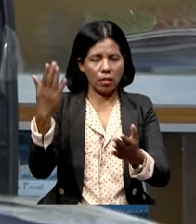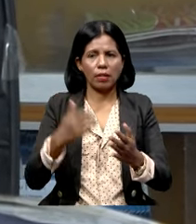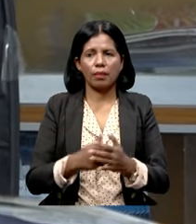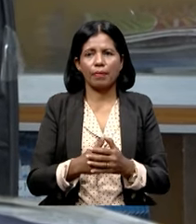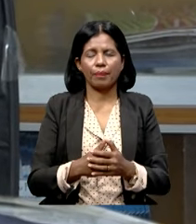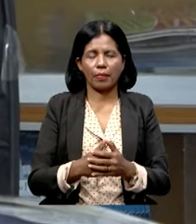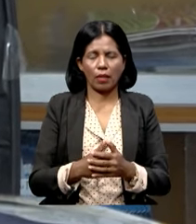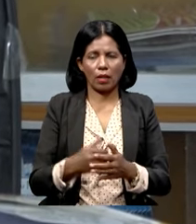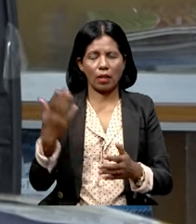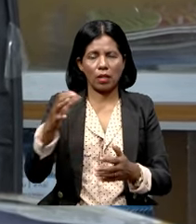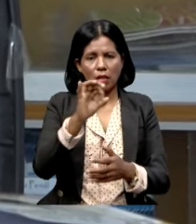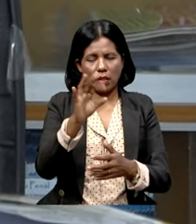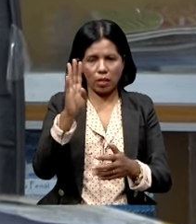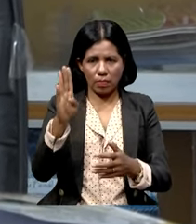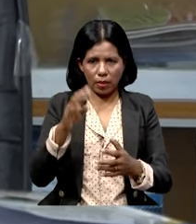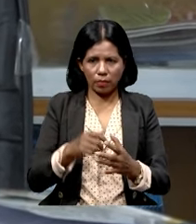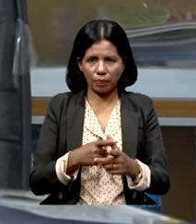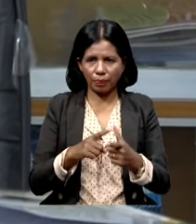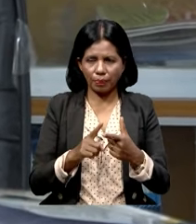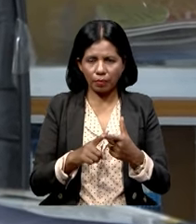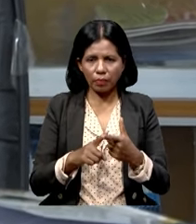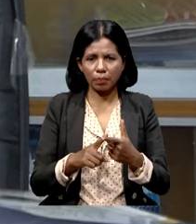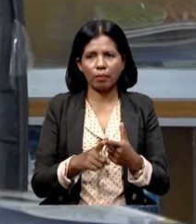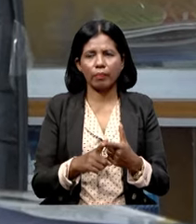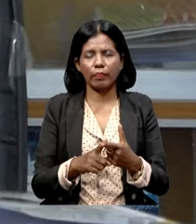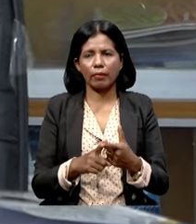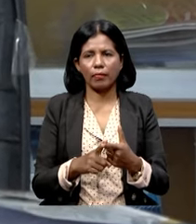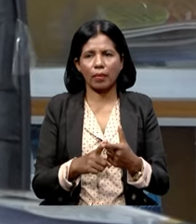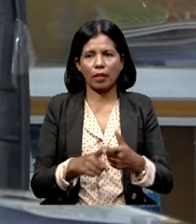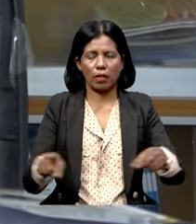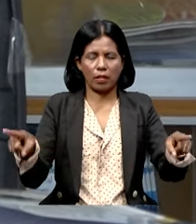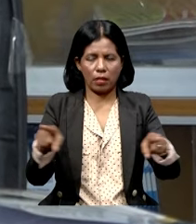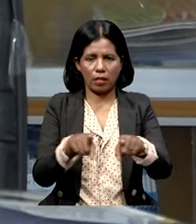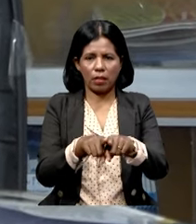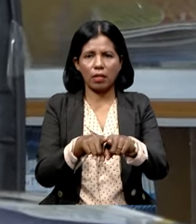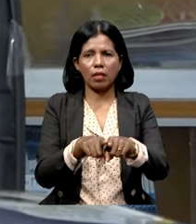a mídia social. Então, a nessa